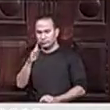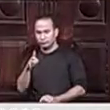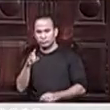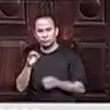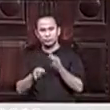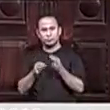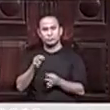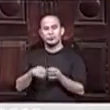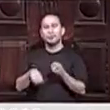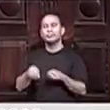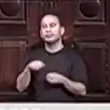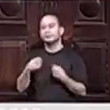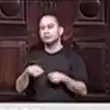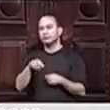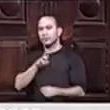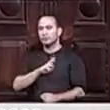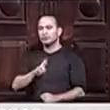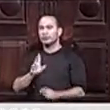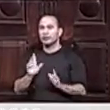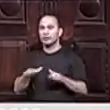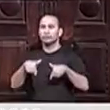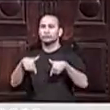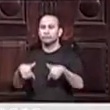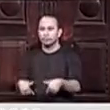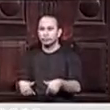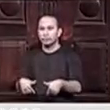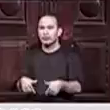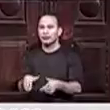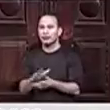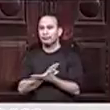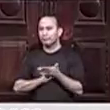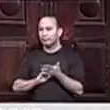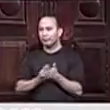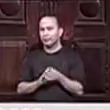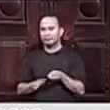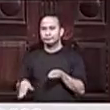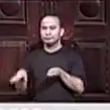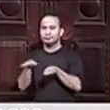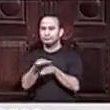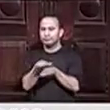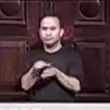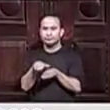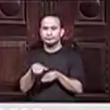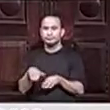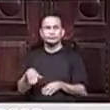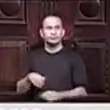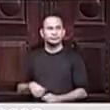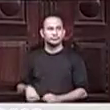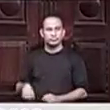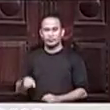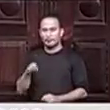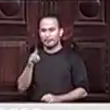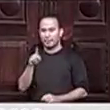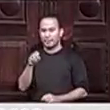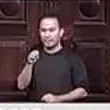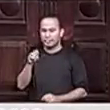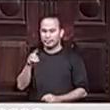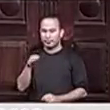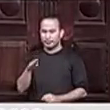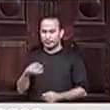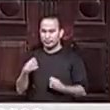justiça devem responder sobre os seus atos e ninguém está acima das instituições. O PSDB deve se